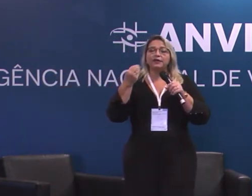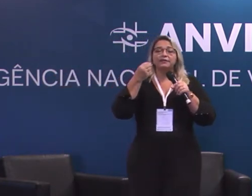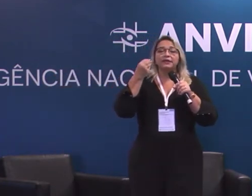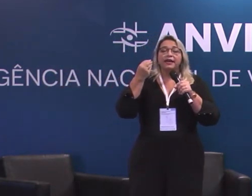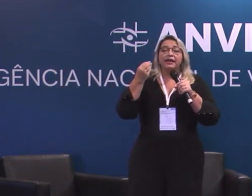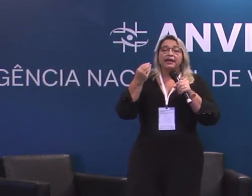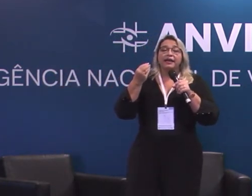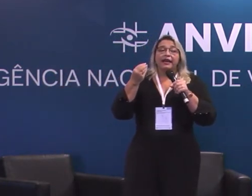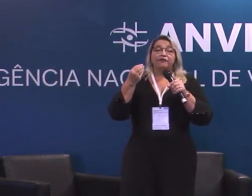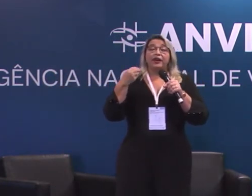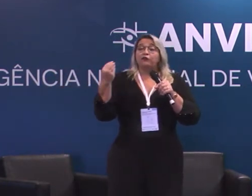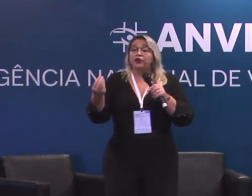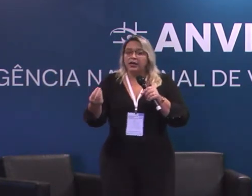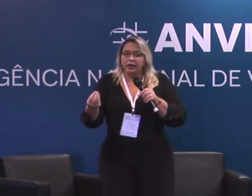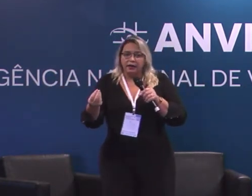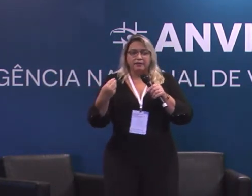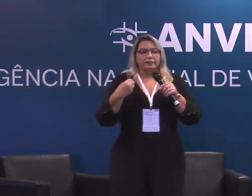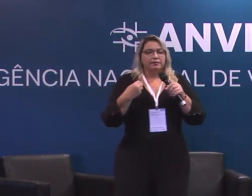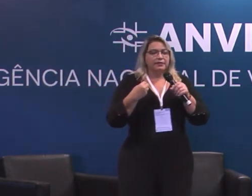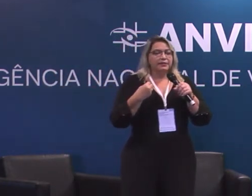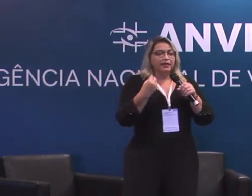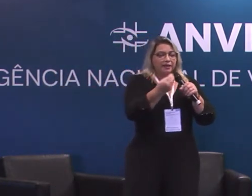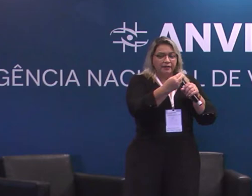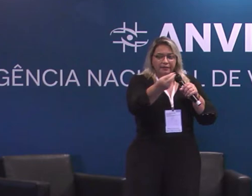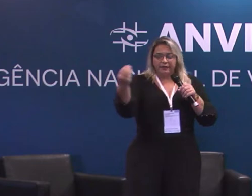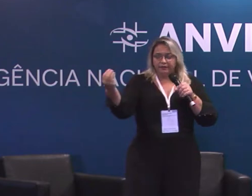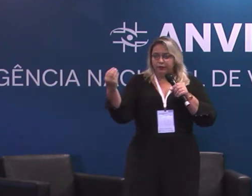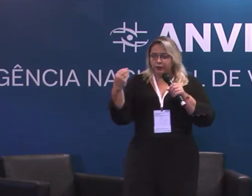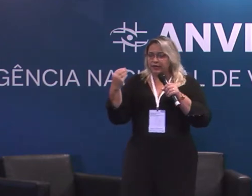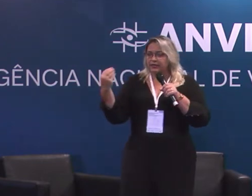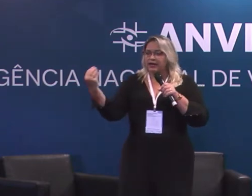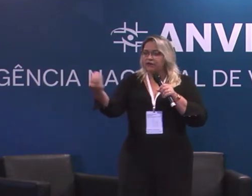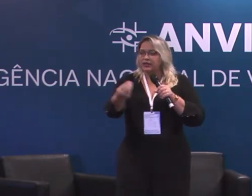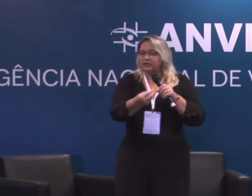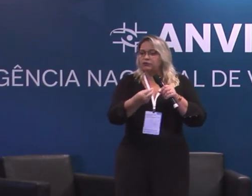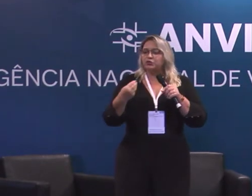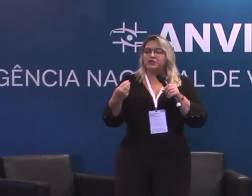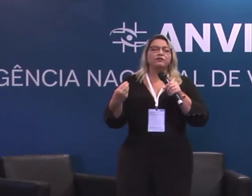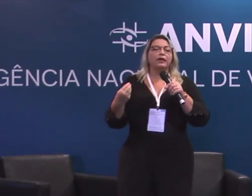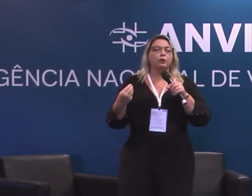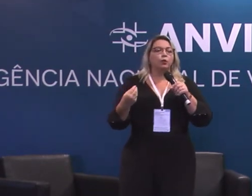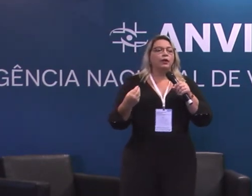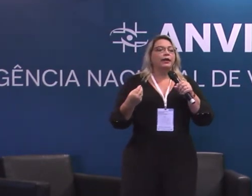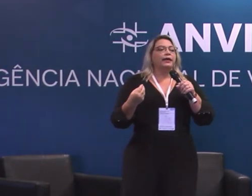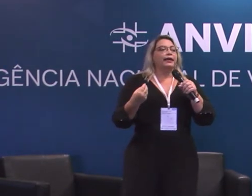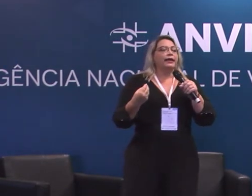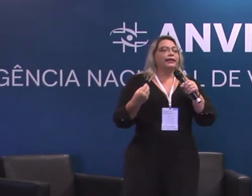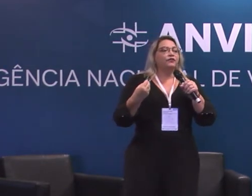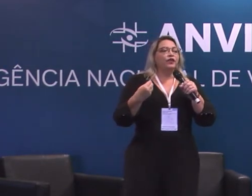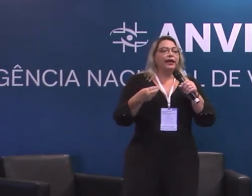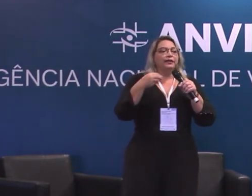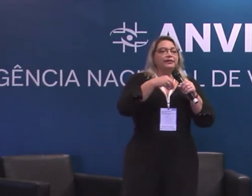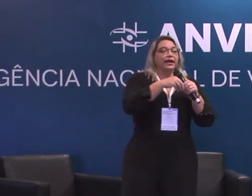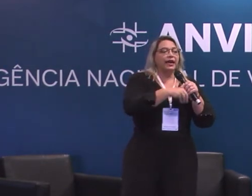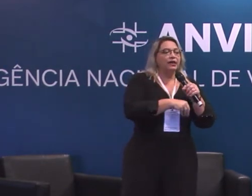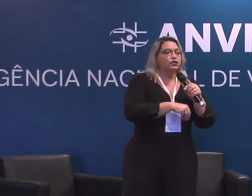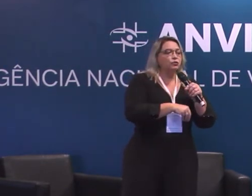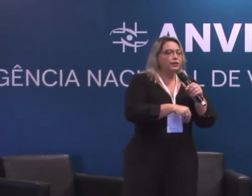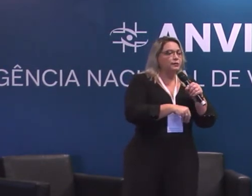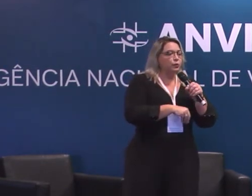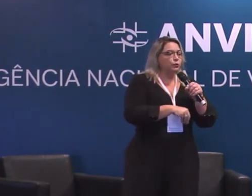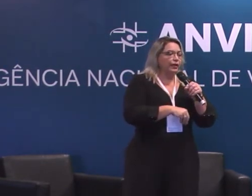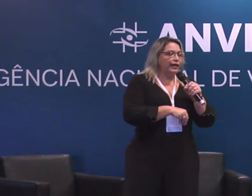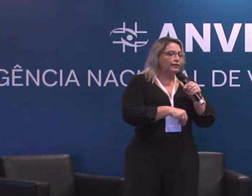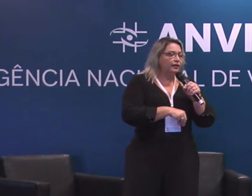vocês verifiquem. Se vocês aí, fazendo o juízo de valor, identificarem que se encaixam nesse